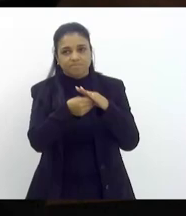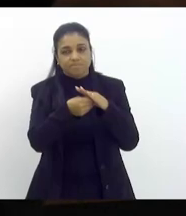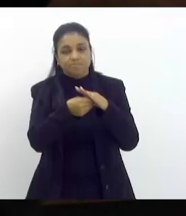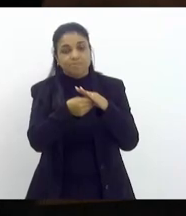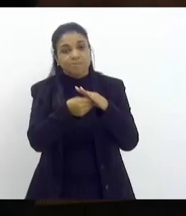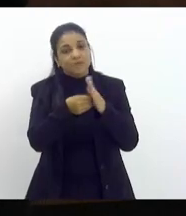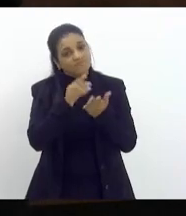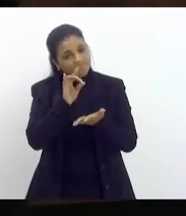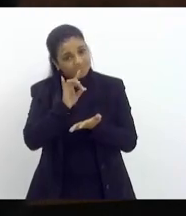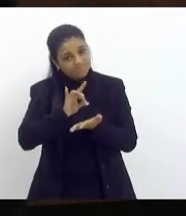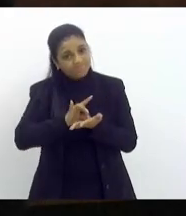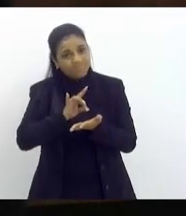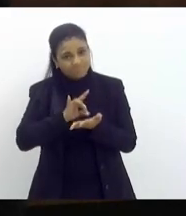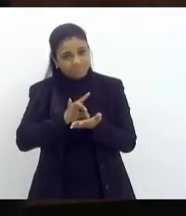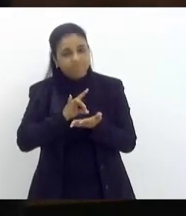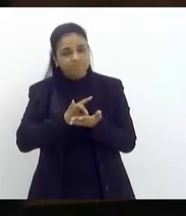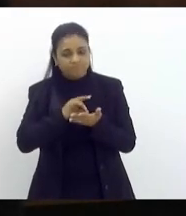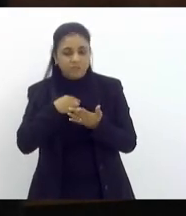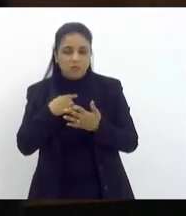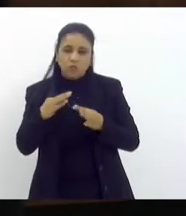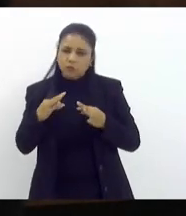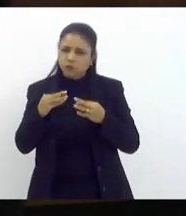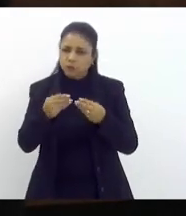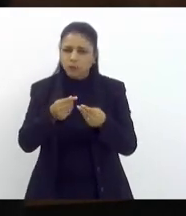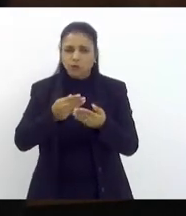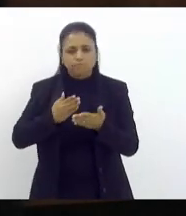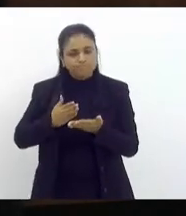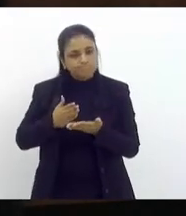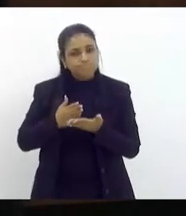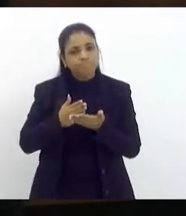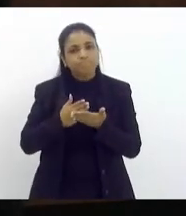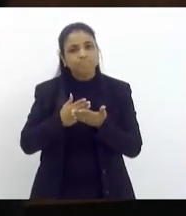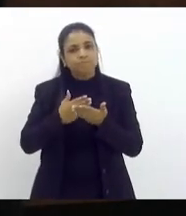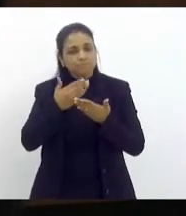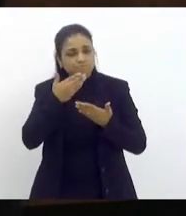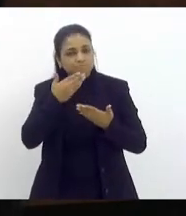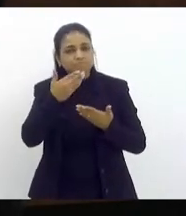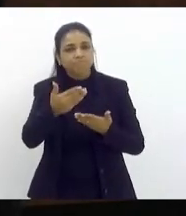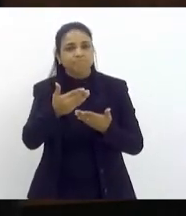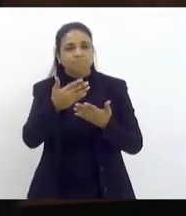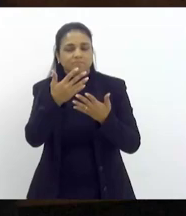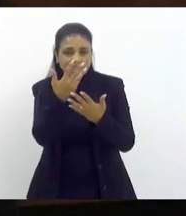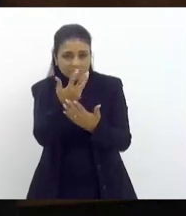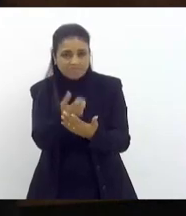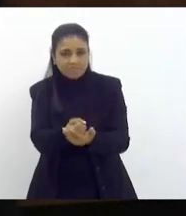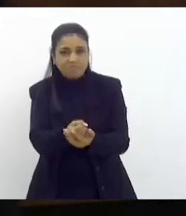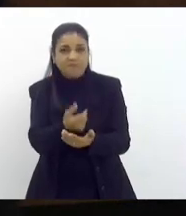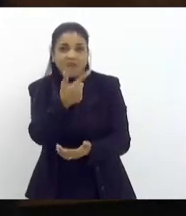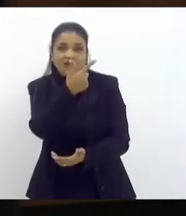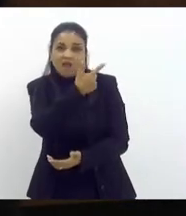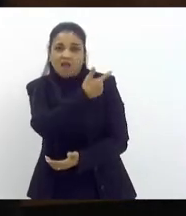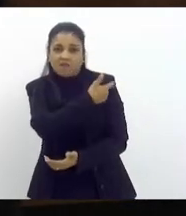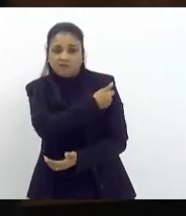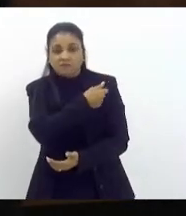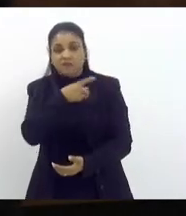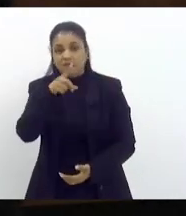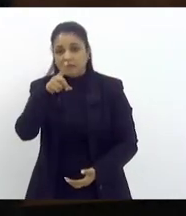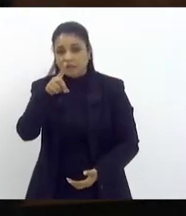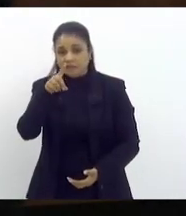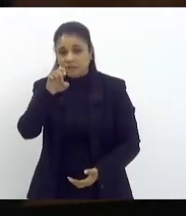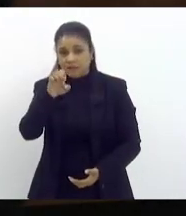que todos nós somos a favor da vacinação de culpa V10